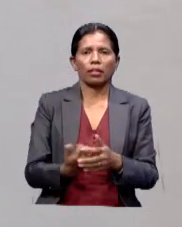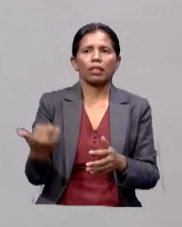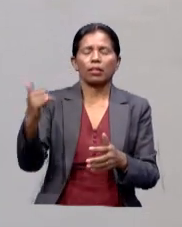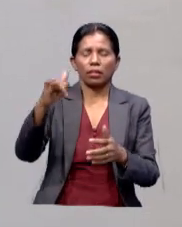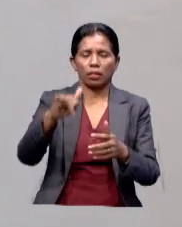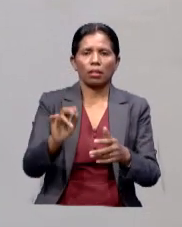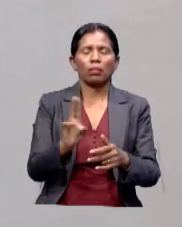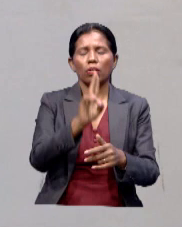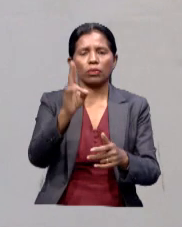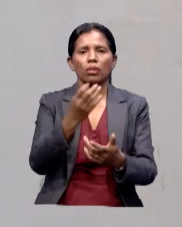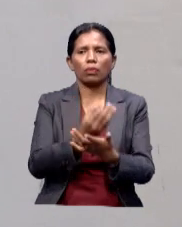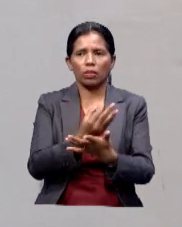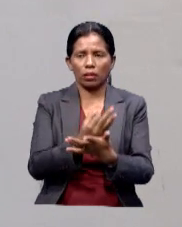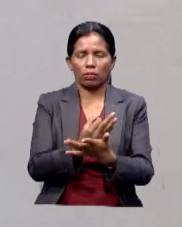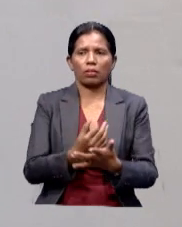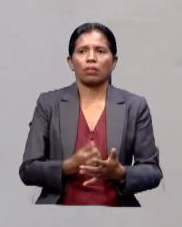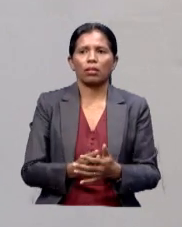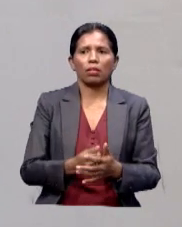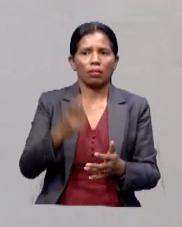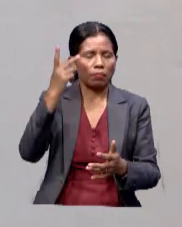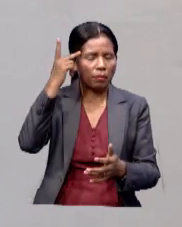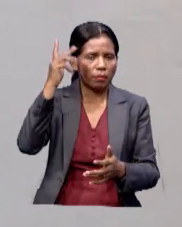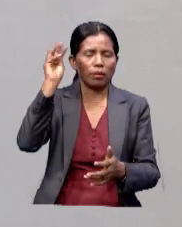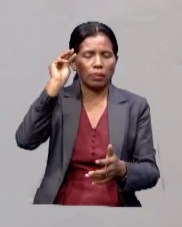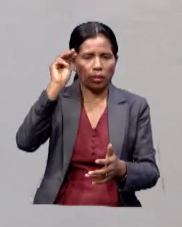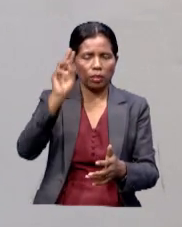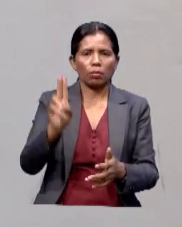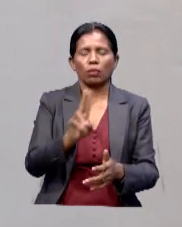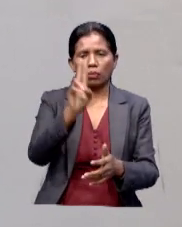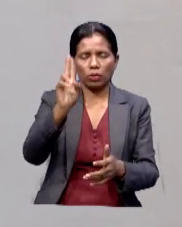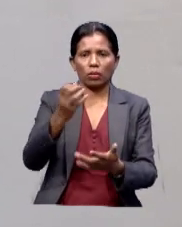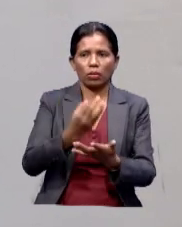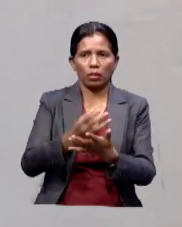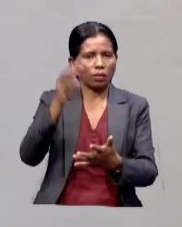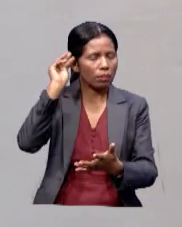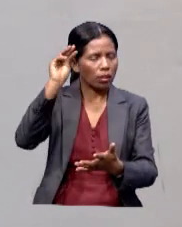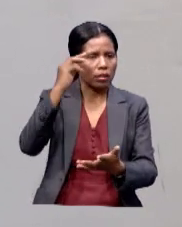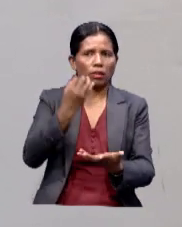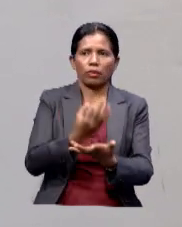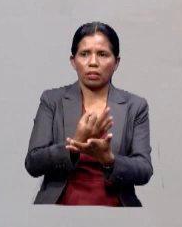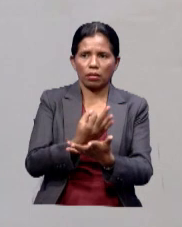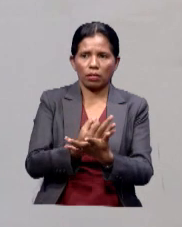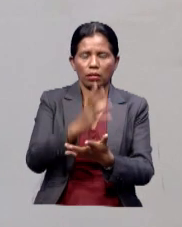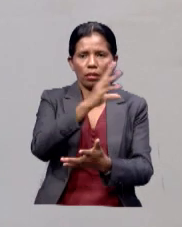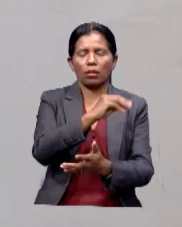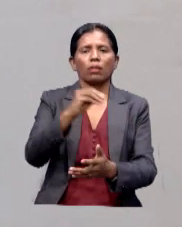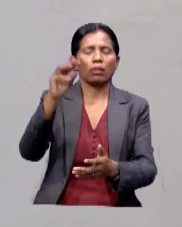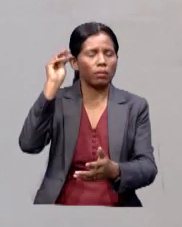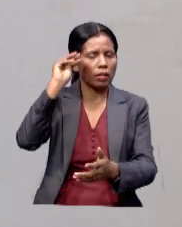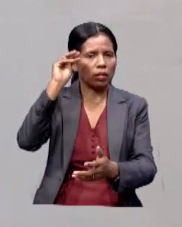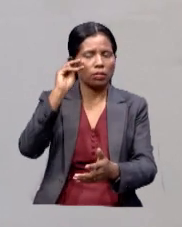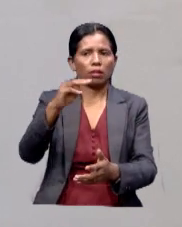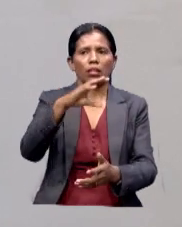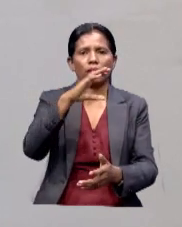zere osan idane ne maka premier ministro rasi ministro finanças nian ho ministro assuntos